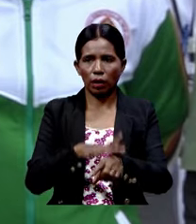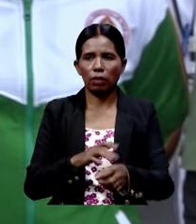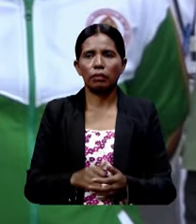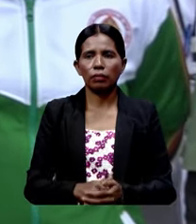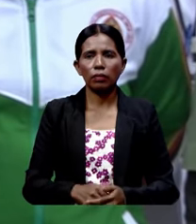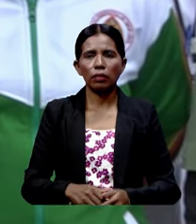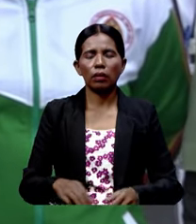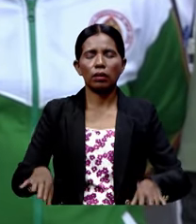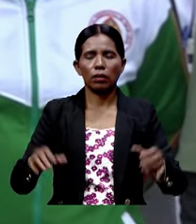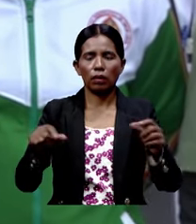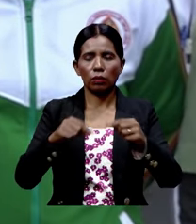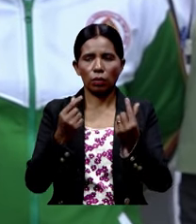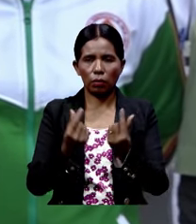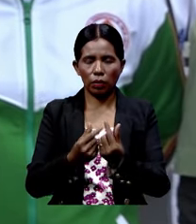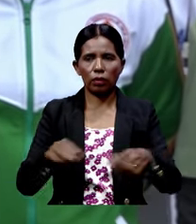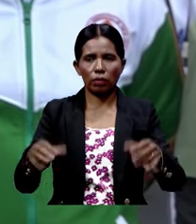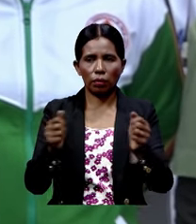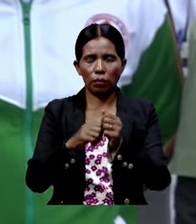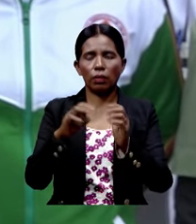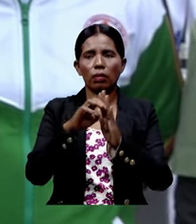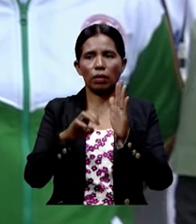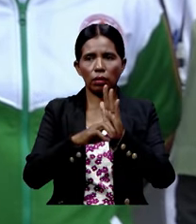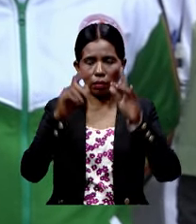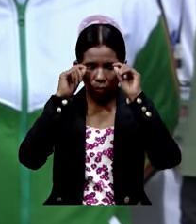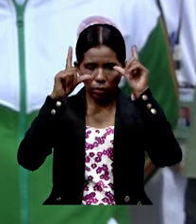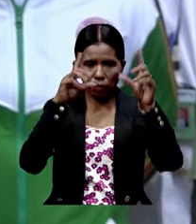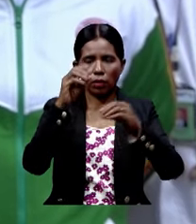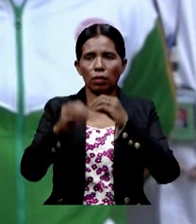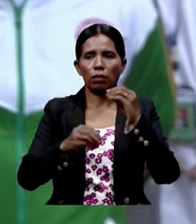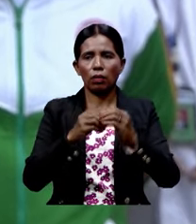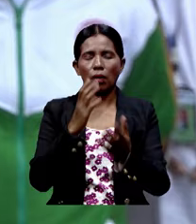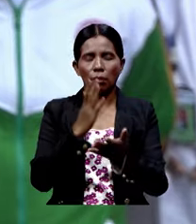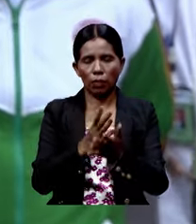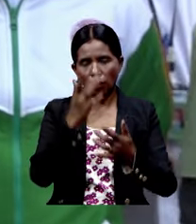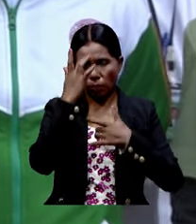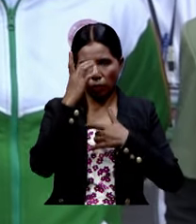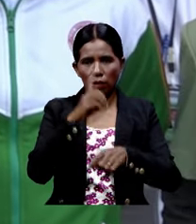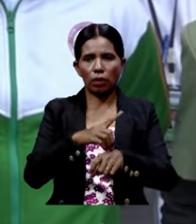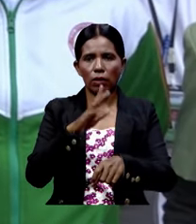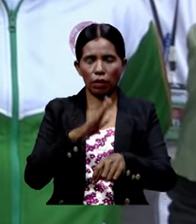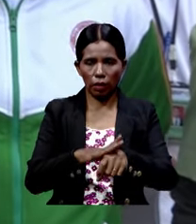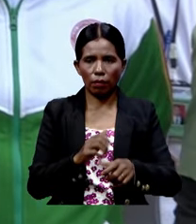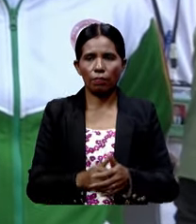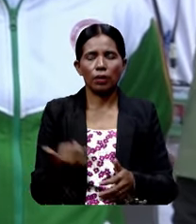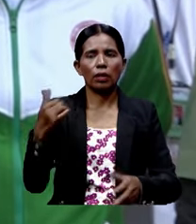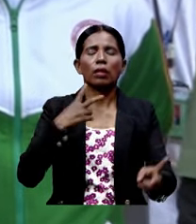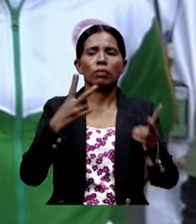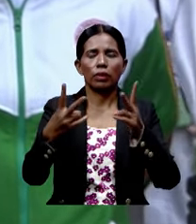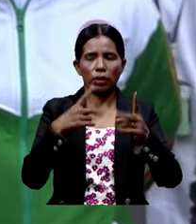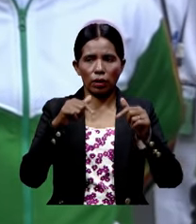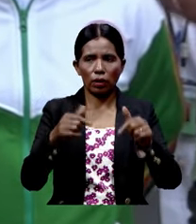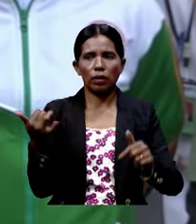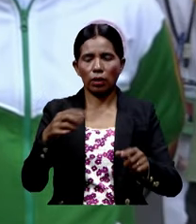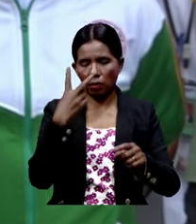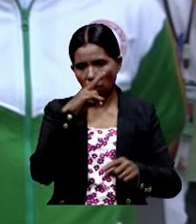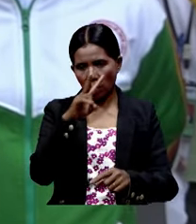serviço hamoto ko estado Timor-Leste kona ba prevenção ba dengue. Então, que ser ne visita era ne, sira tomai